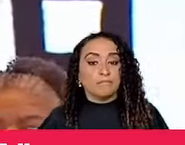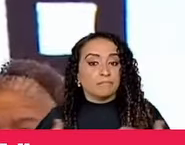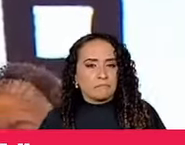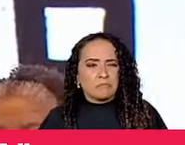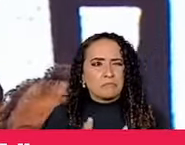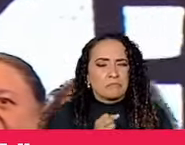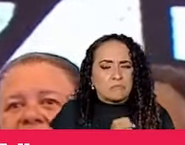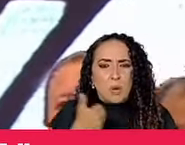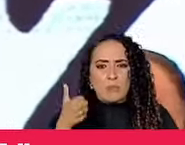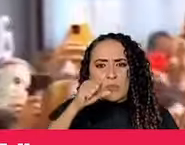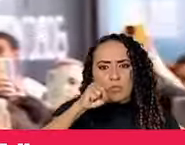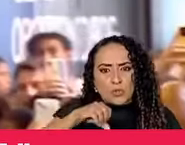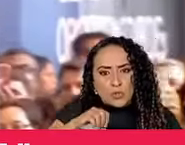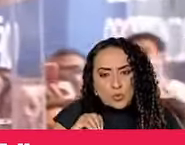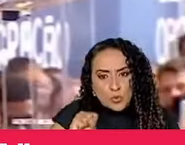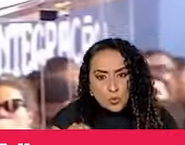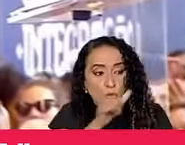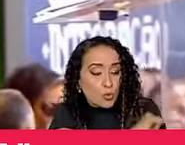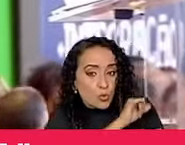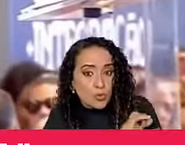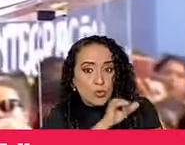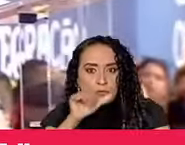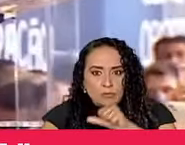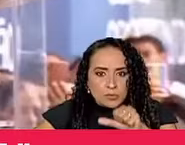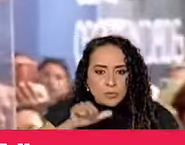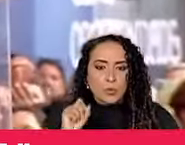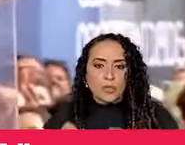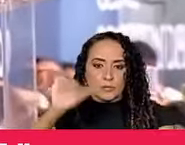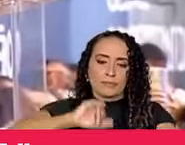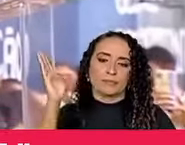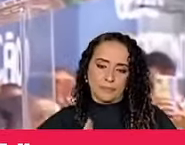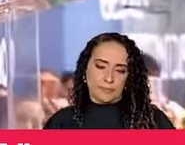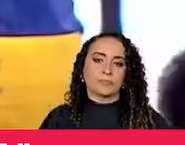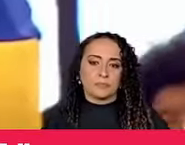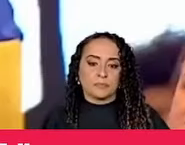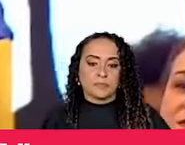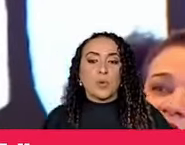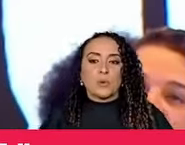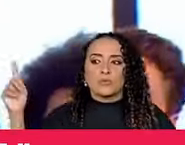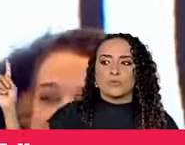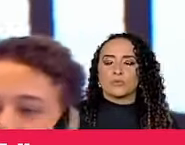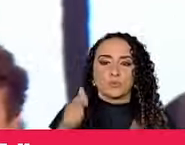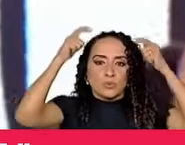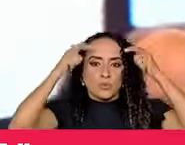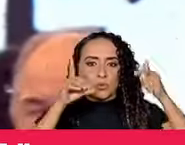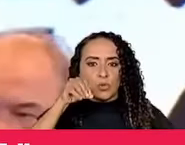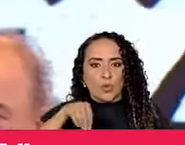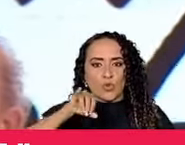desde 1808, o Rio de Janeiro se transformou na capital do Brasil com a vinda do Dom João VI para